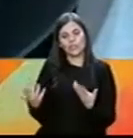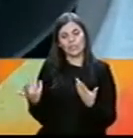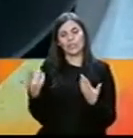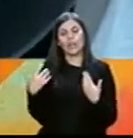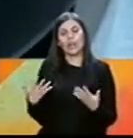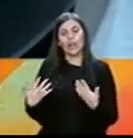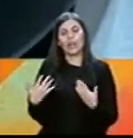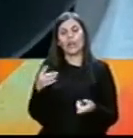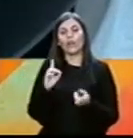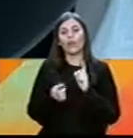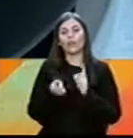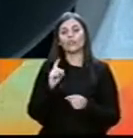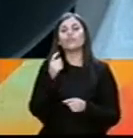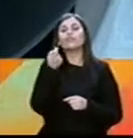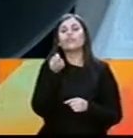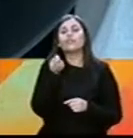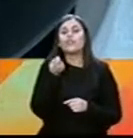aqui um bocadinho de pepino.